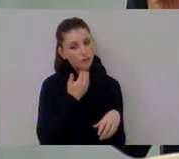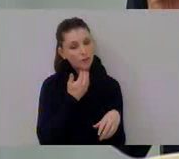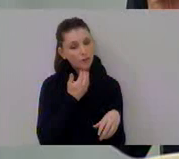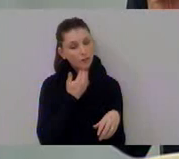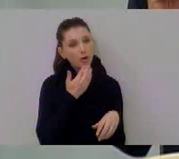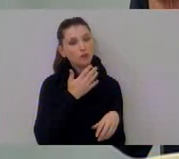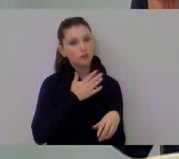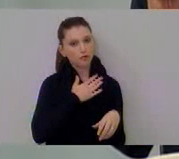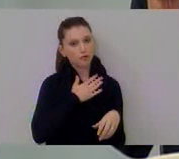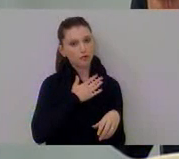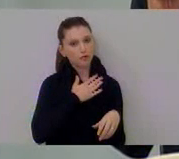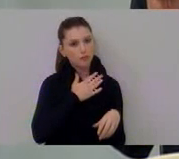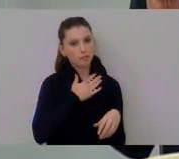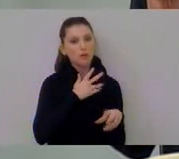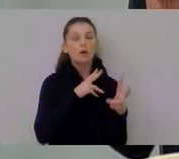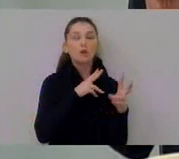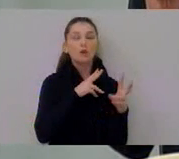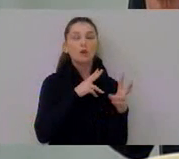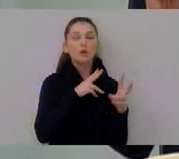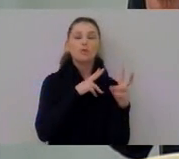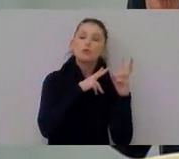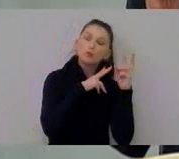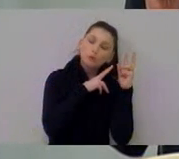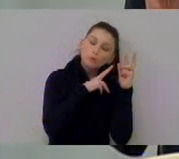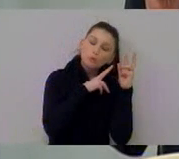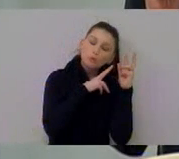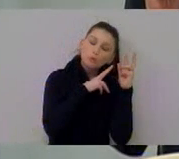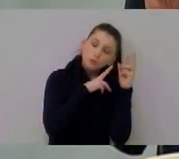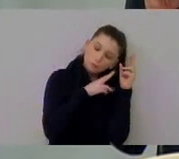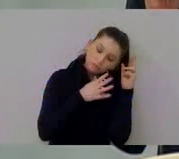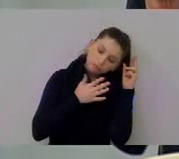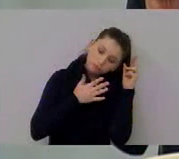bem tranquilo, realmente.